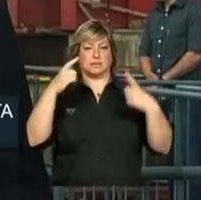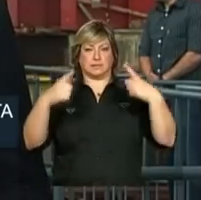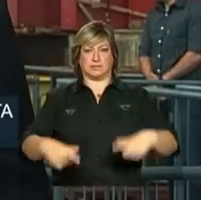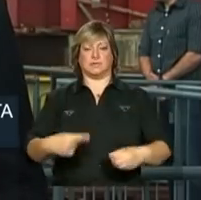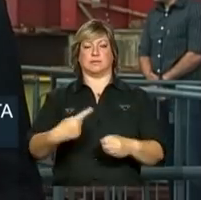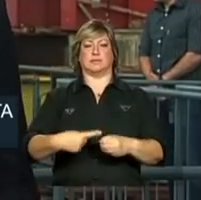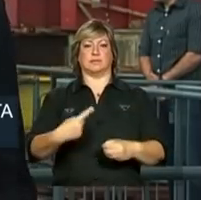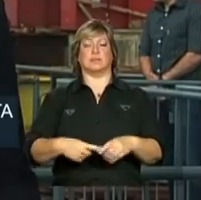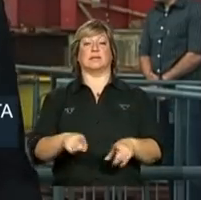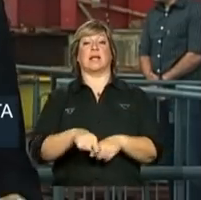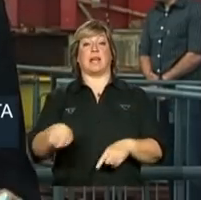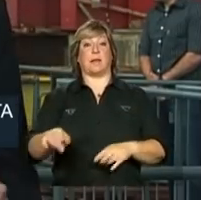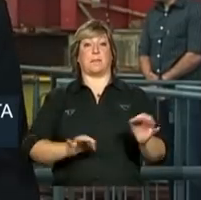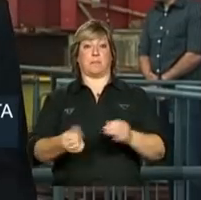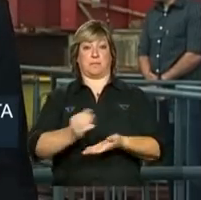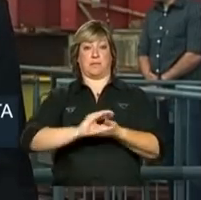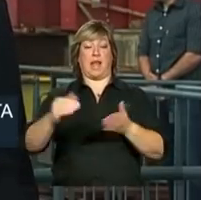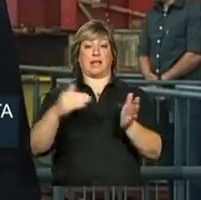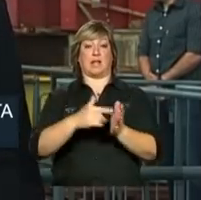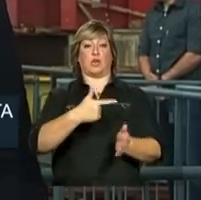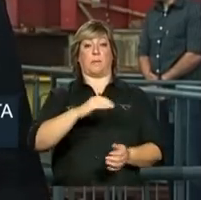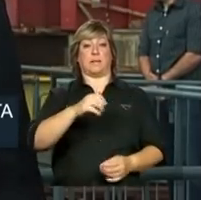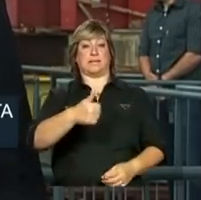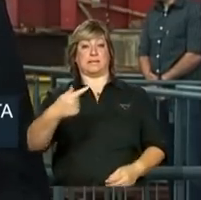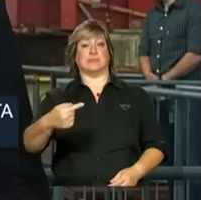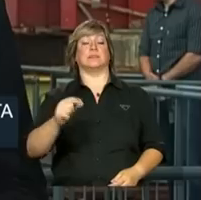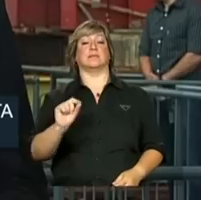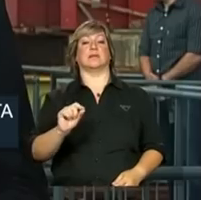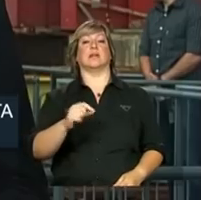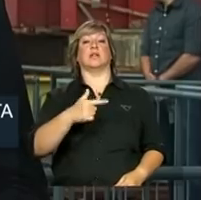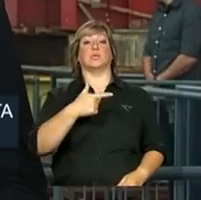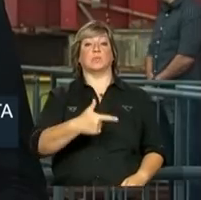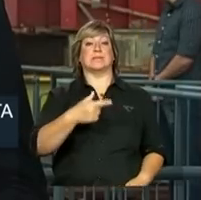da Petrobras até 2017 é de